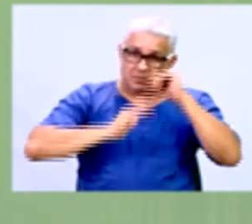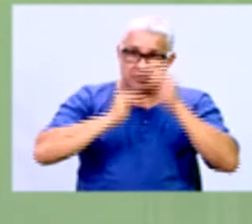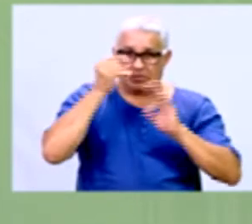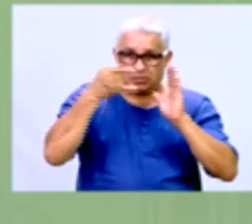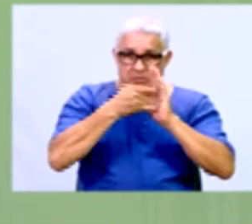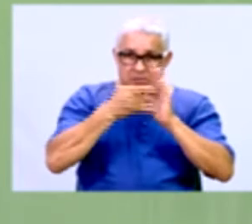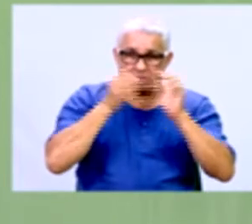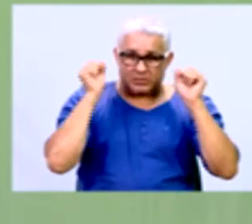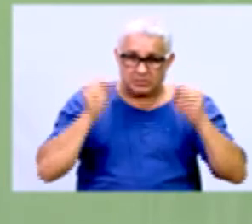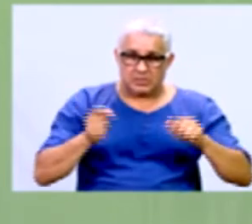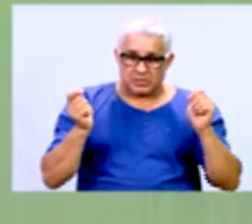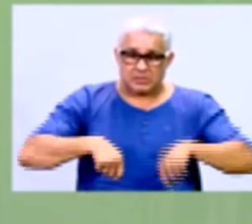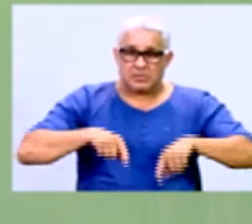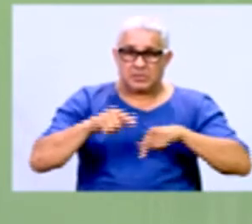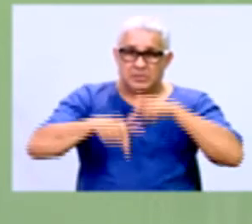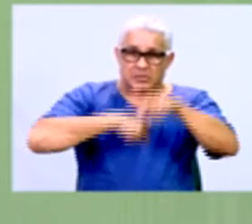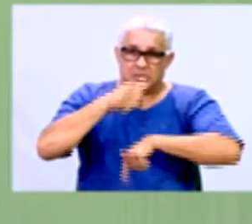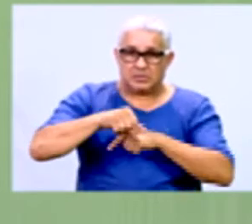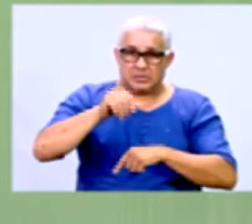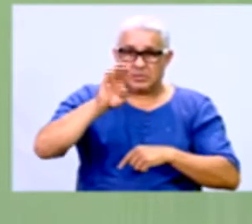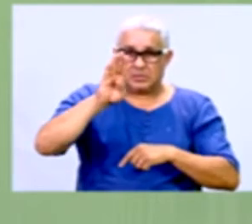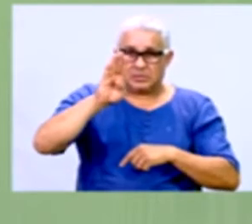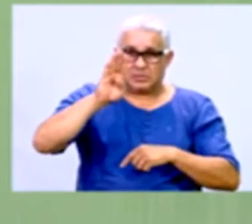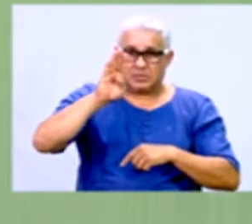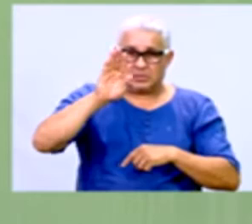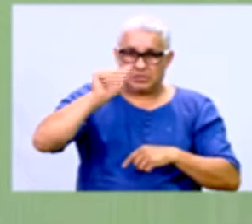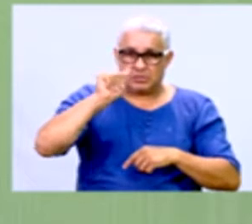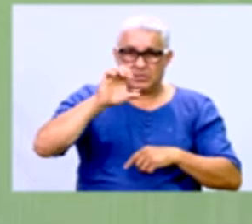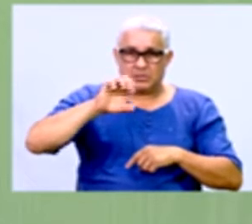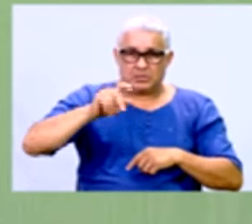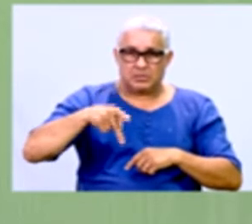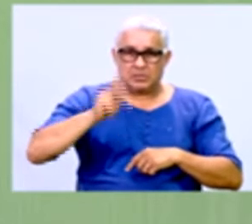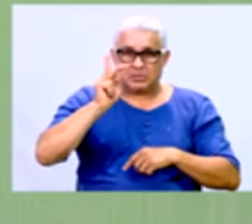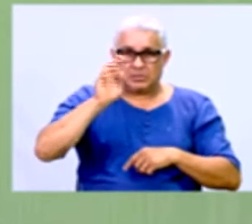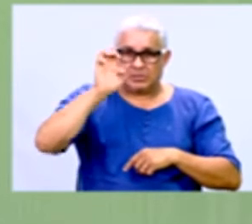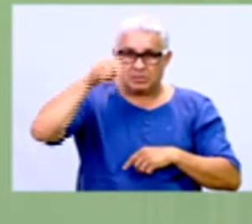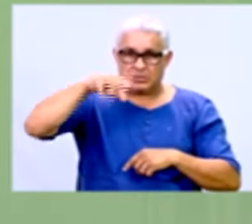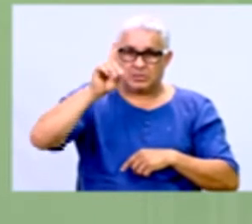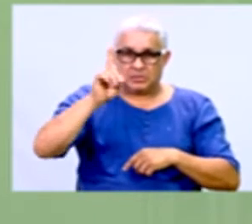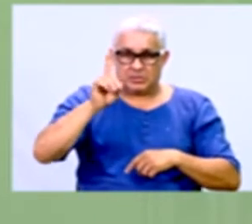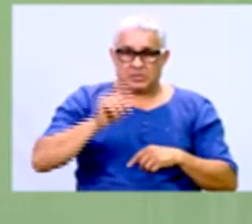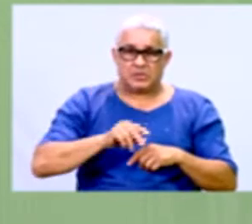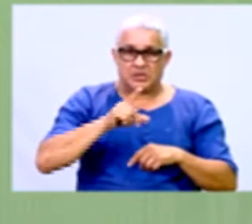no back-end criando os padrões que o front-end irá utilizar.